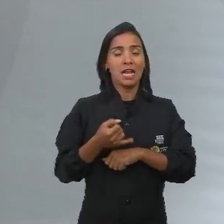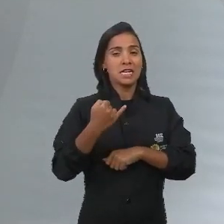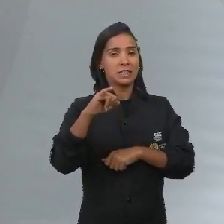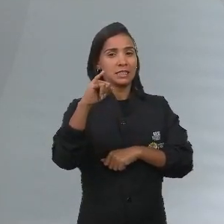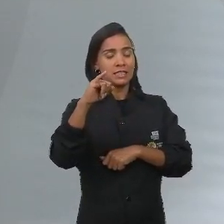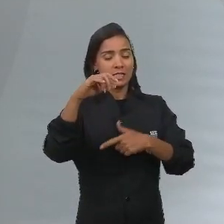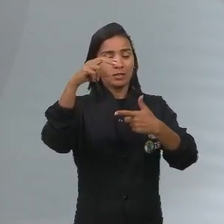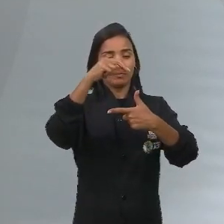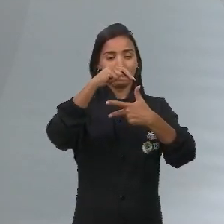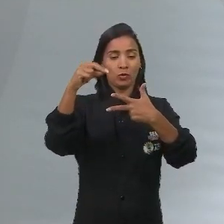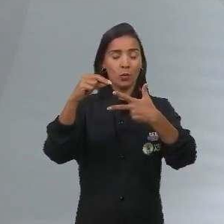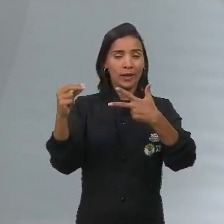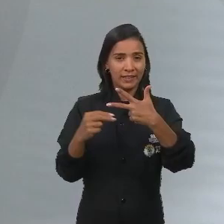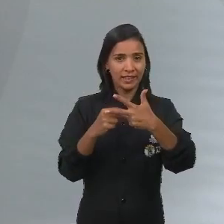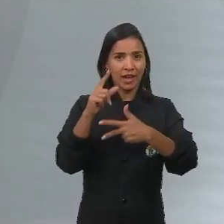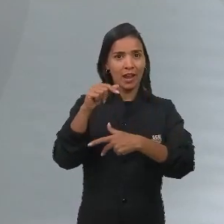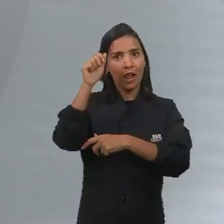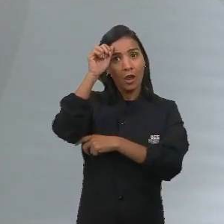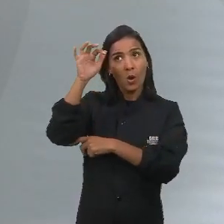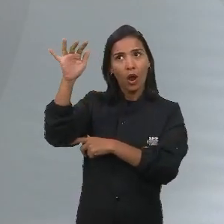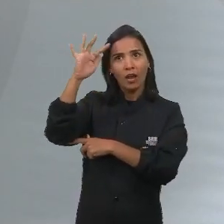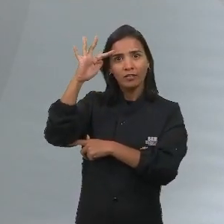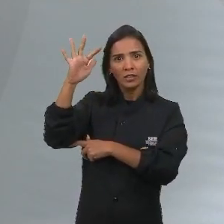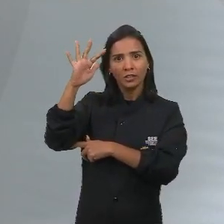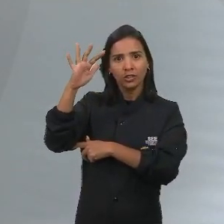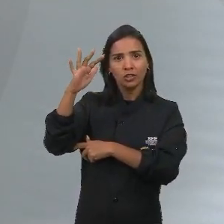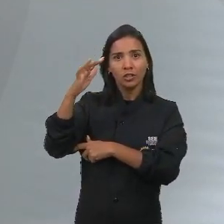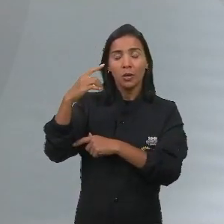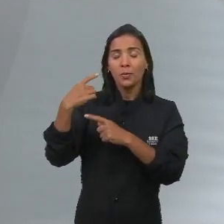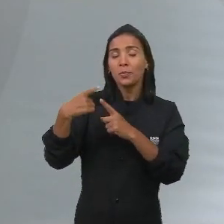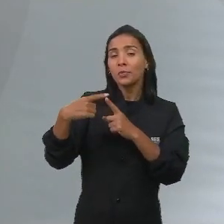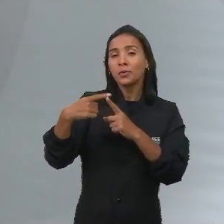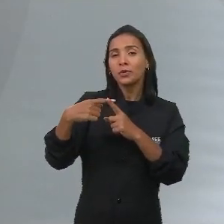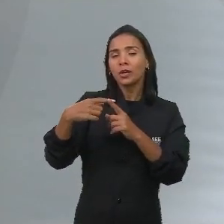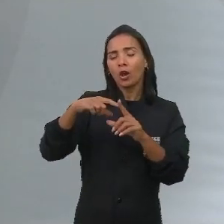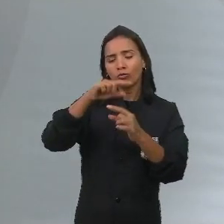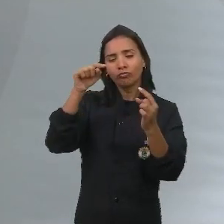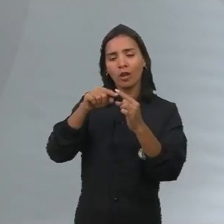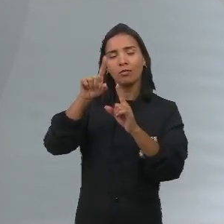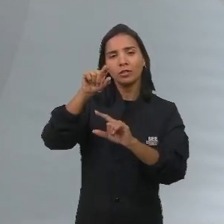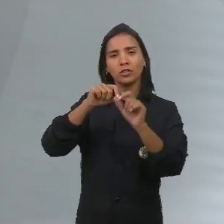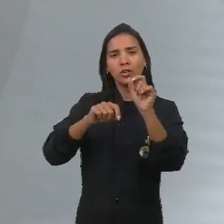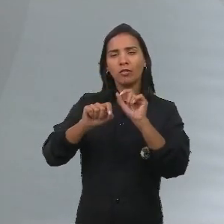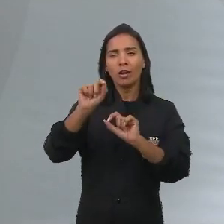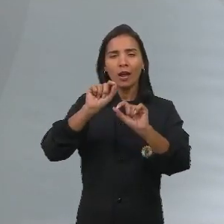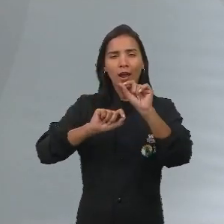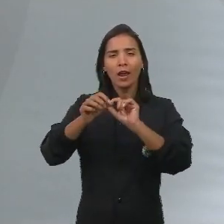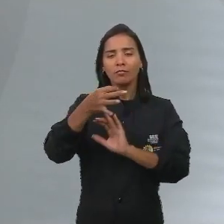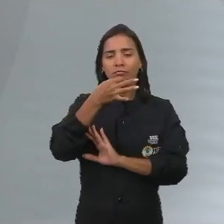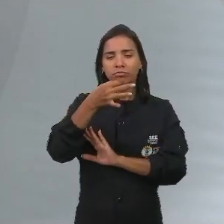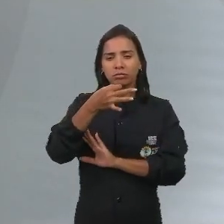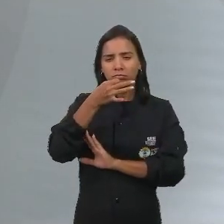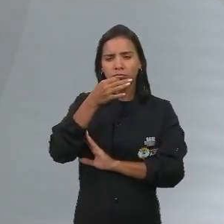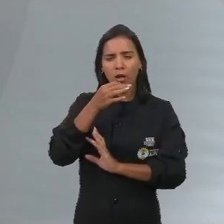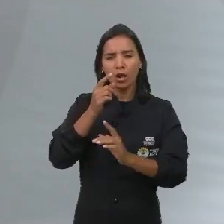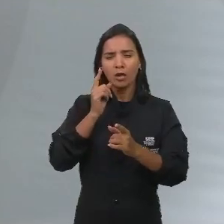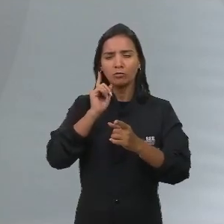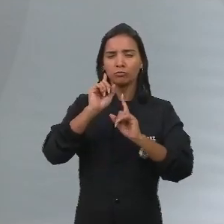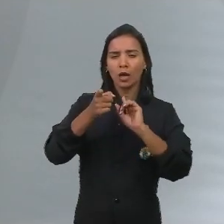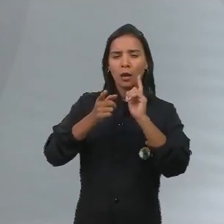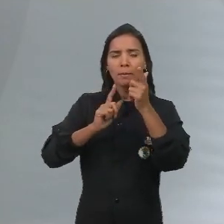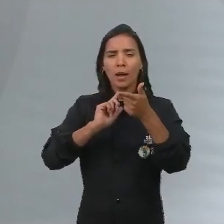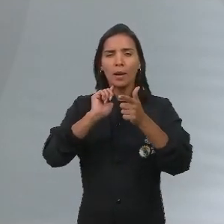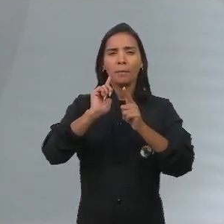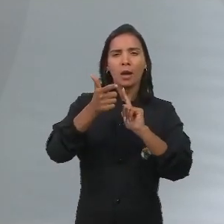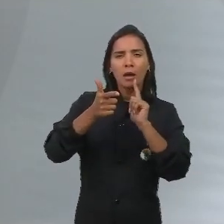geral é refletir é ter senso crítico é você conseguir ter uma percepção do eu do outro